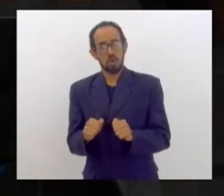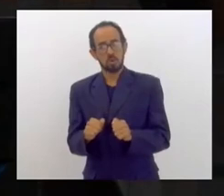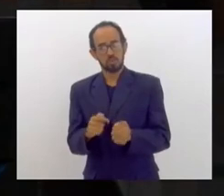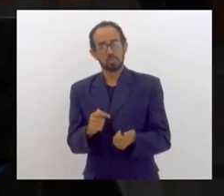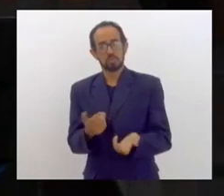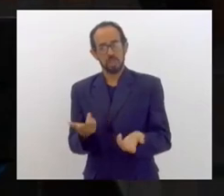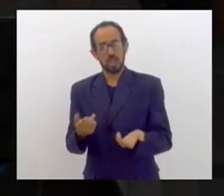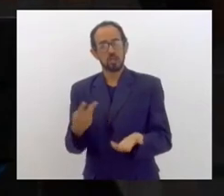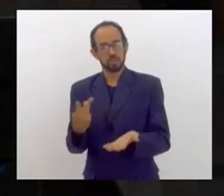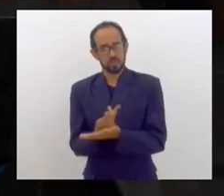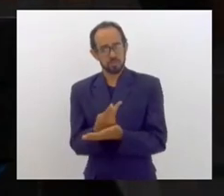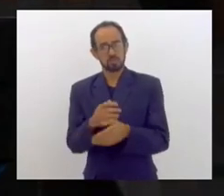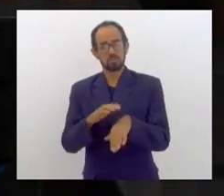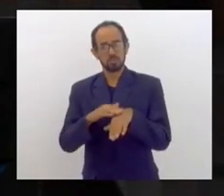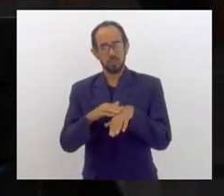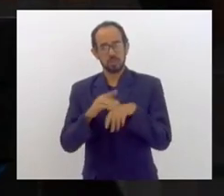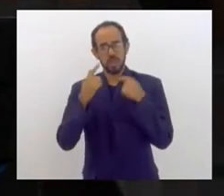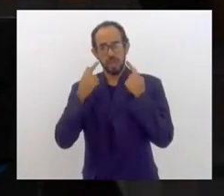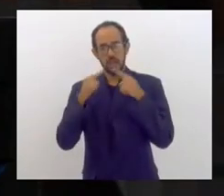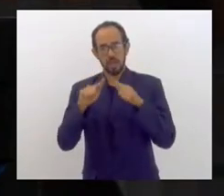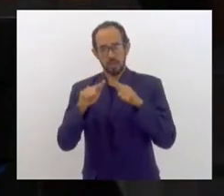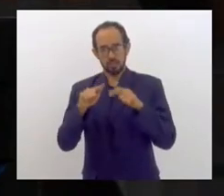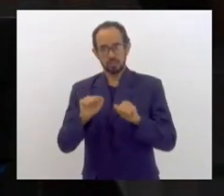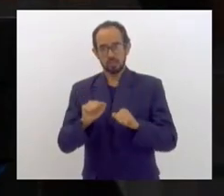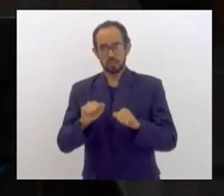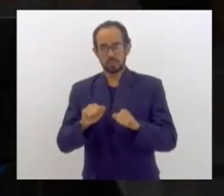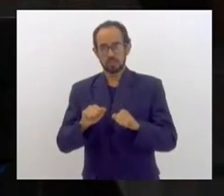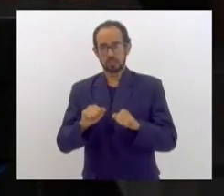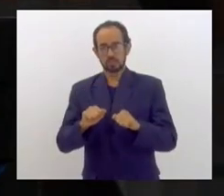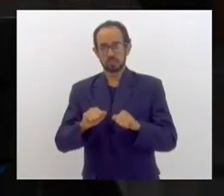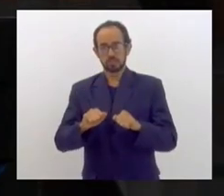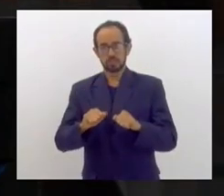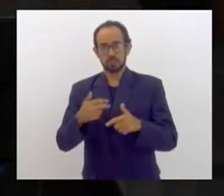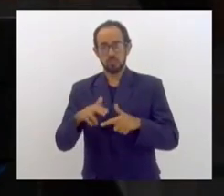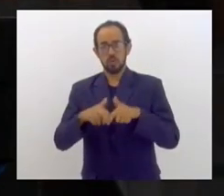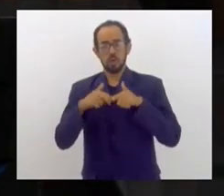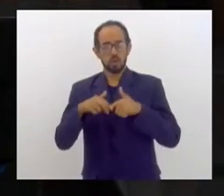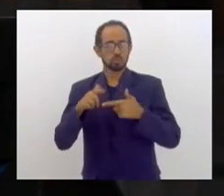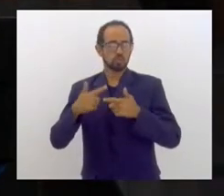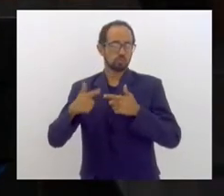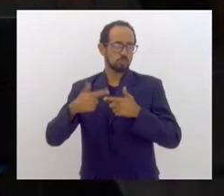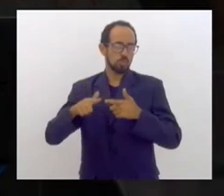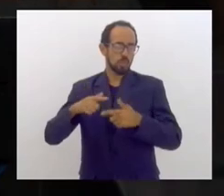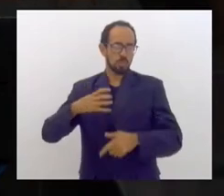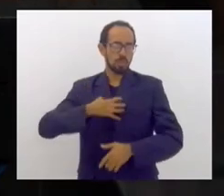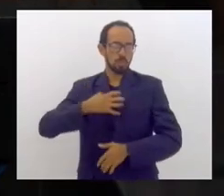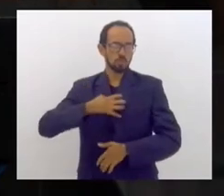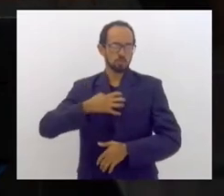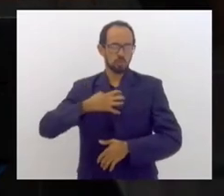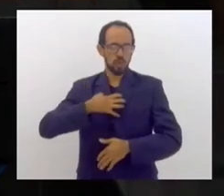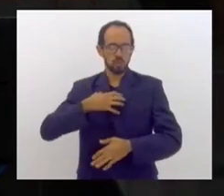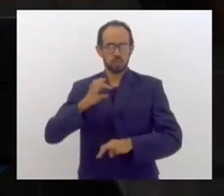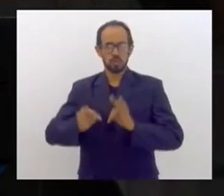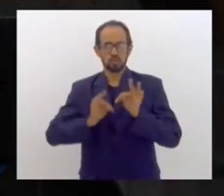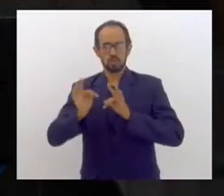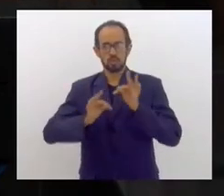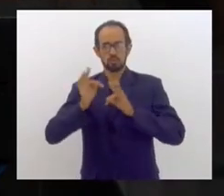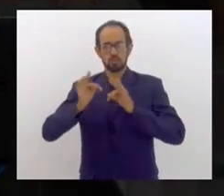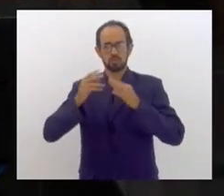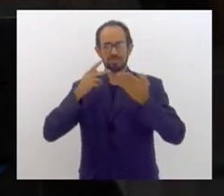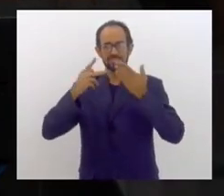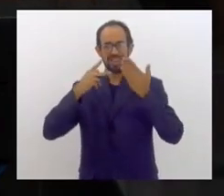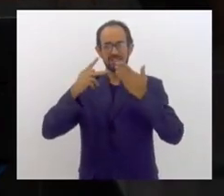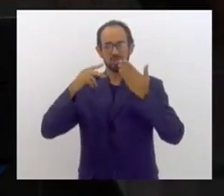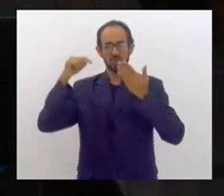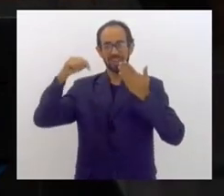uma moléstia grave de um grande distúrbio emocional. Está com tratamento psiquiátrico